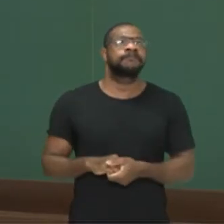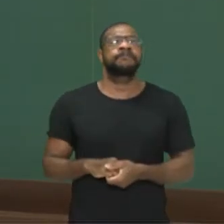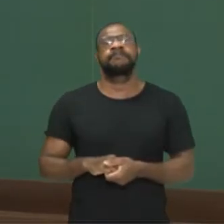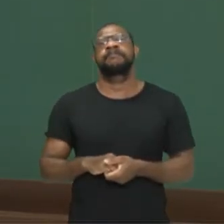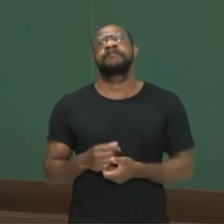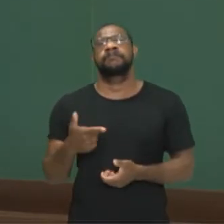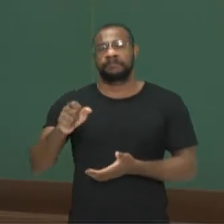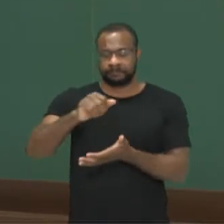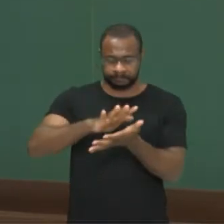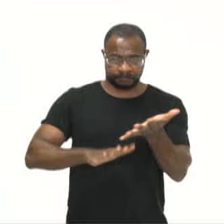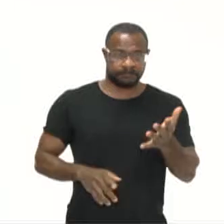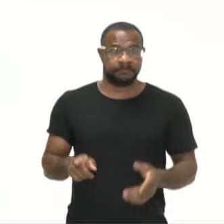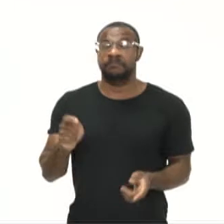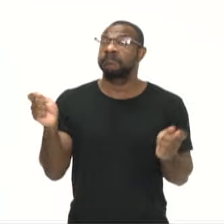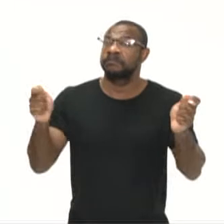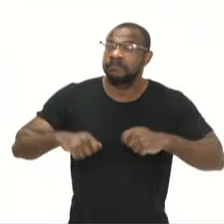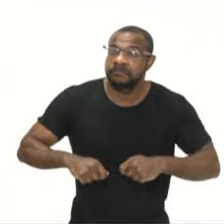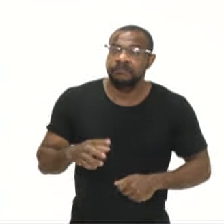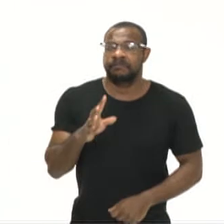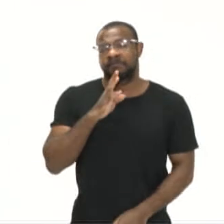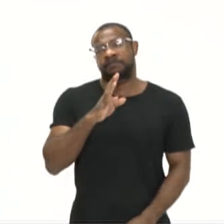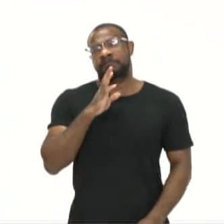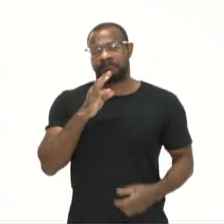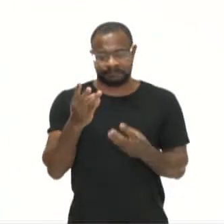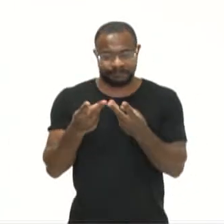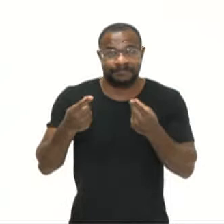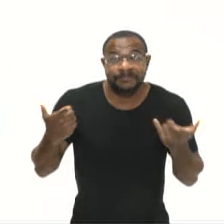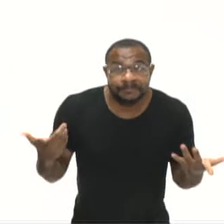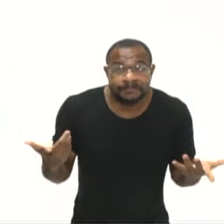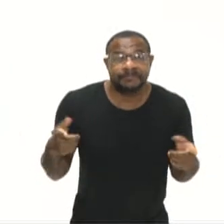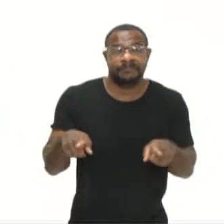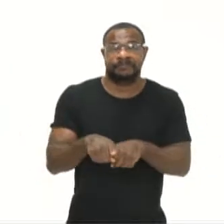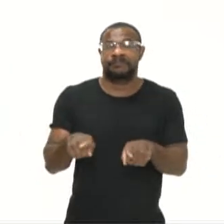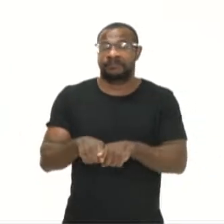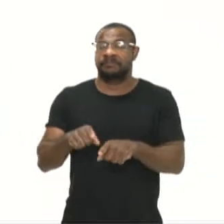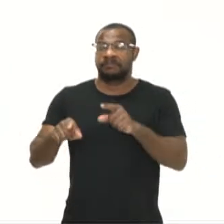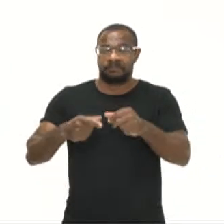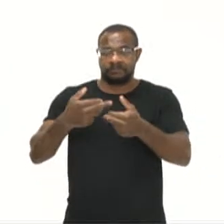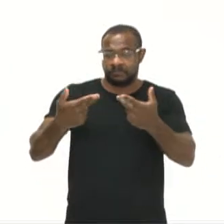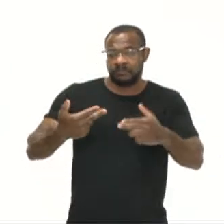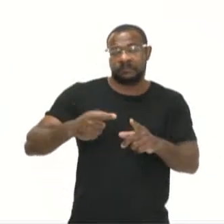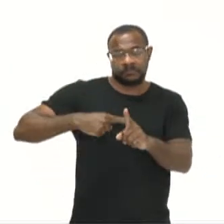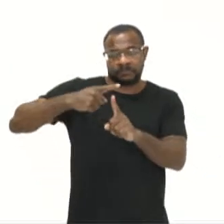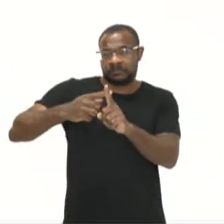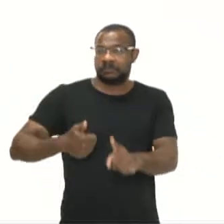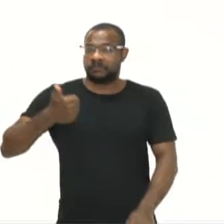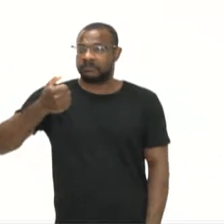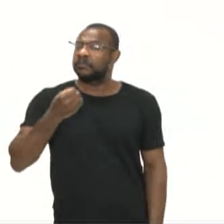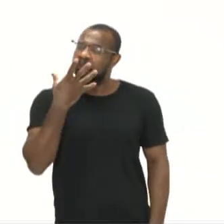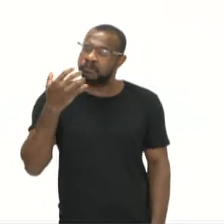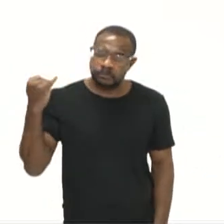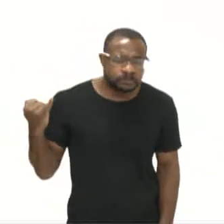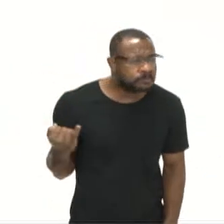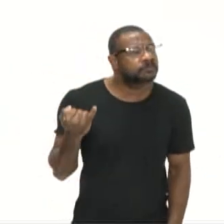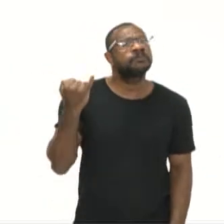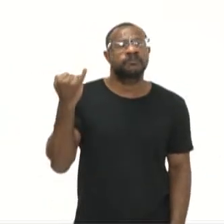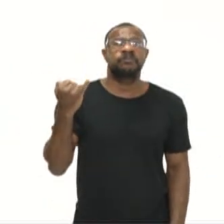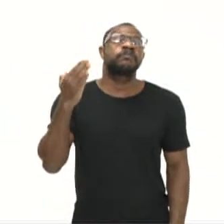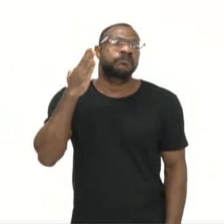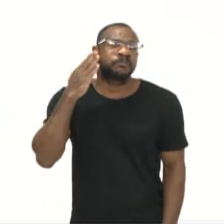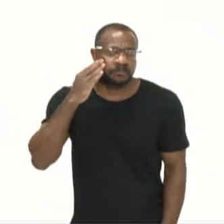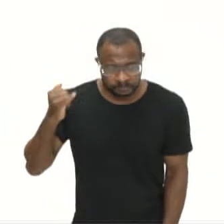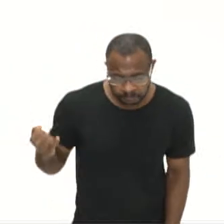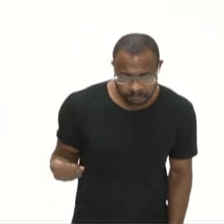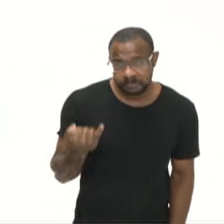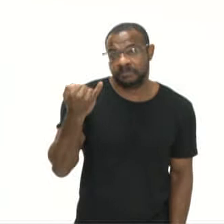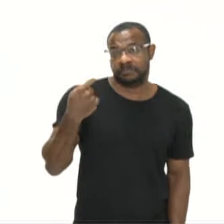exercício para você. A capacidade de reconhecer qualidades e atributos positivos é muito valiosa. Saber a